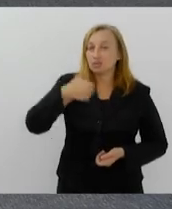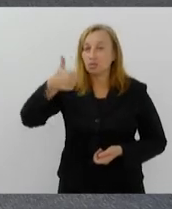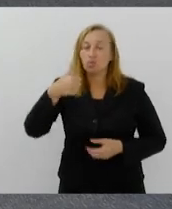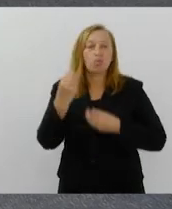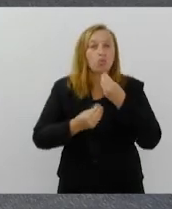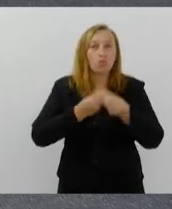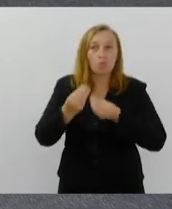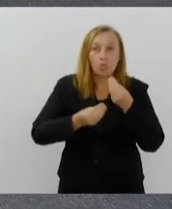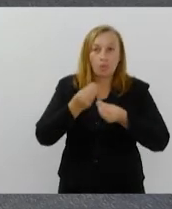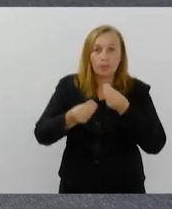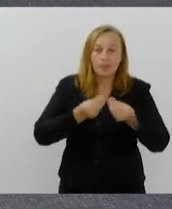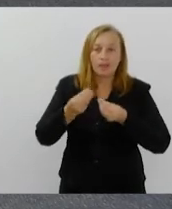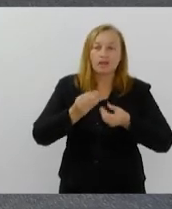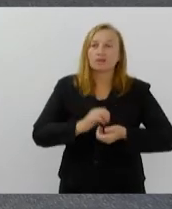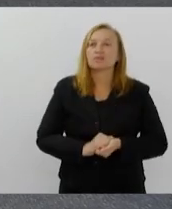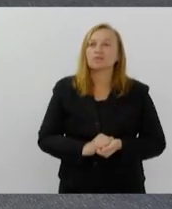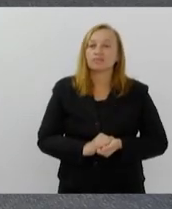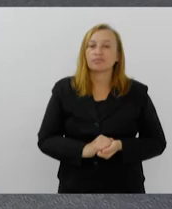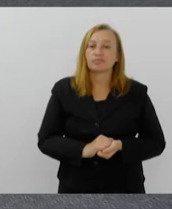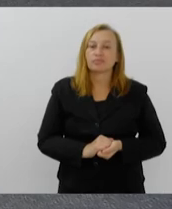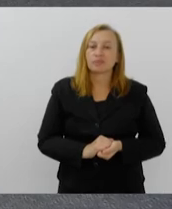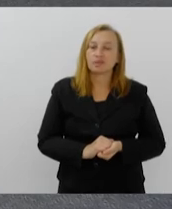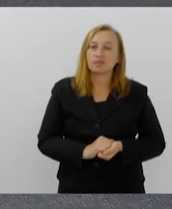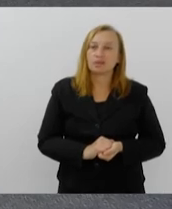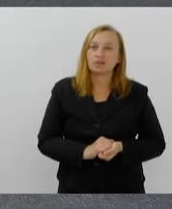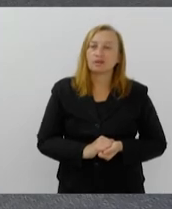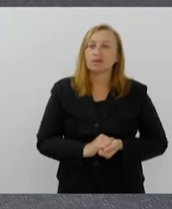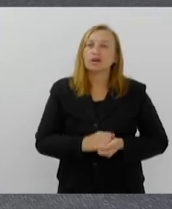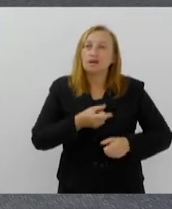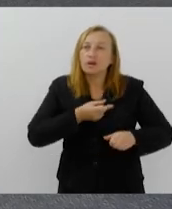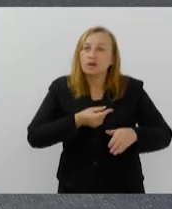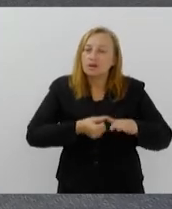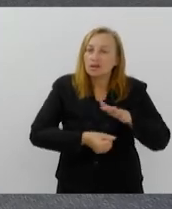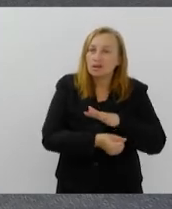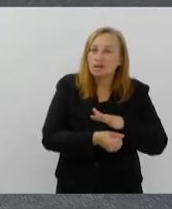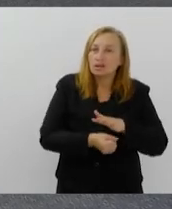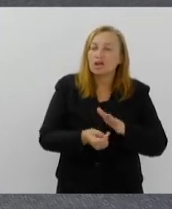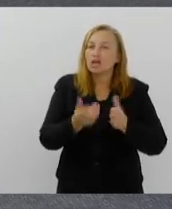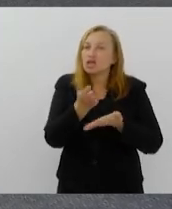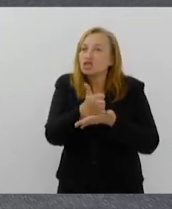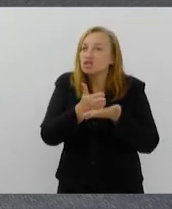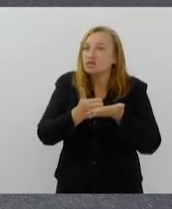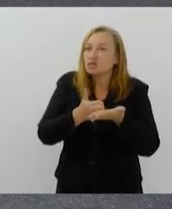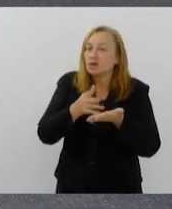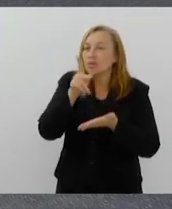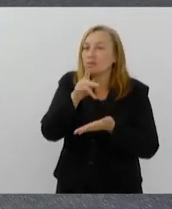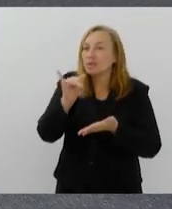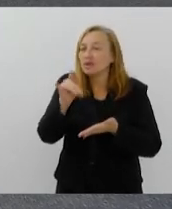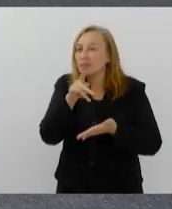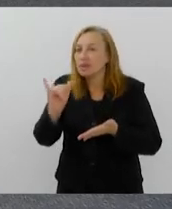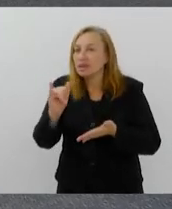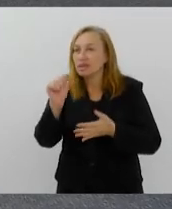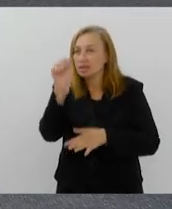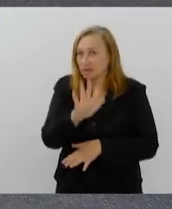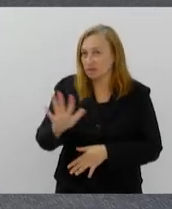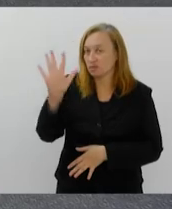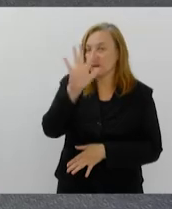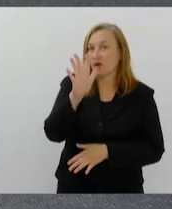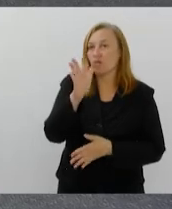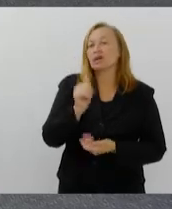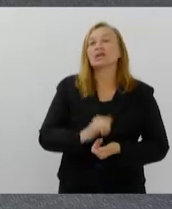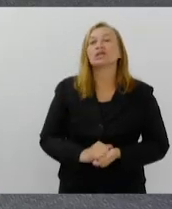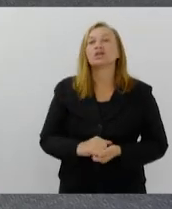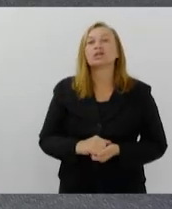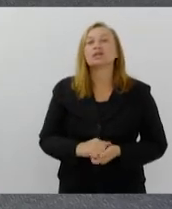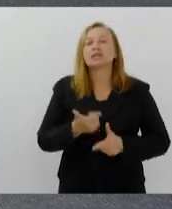Pegando os ativos das instituições financeiras e dividindo pelo PIB nacional. Se